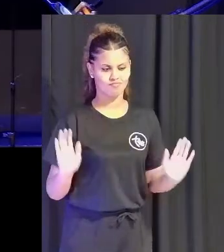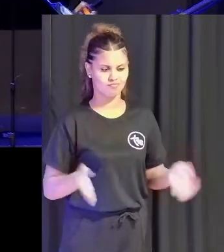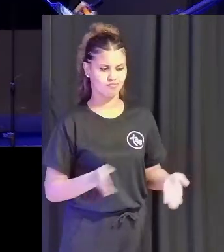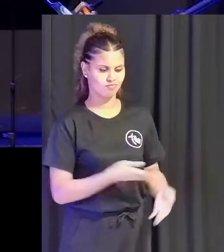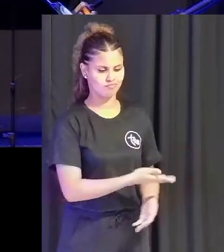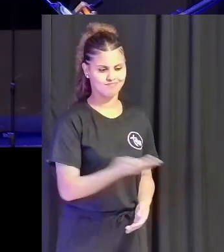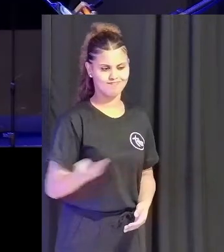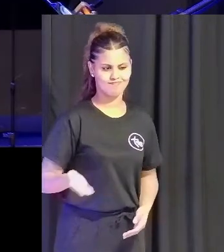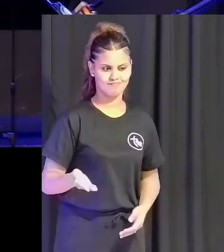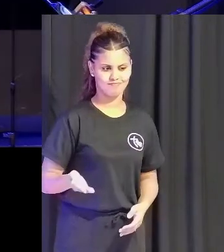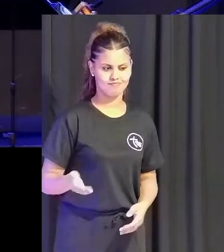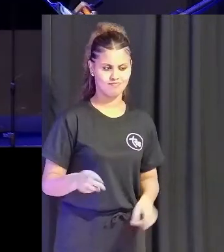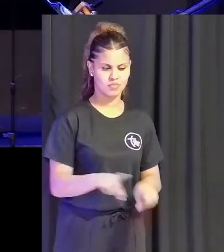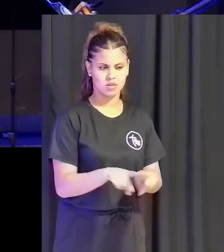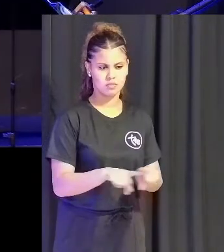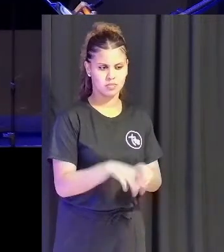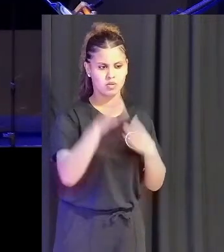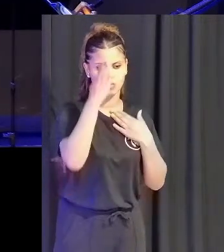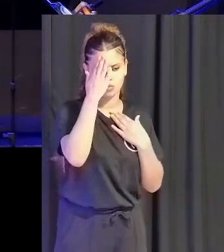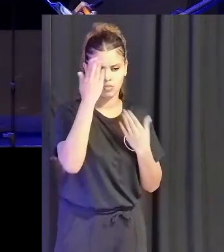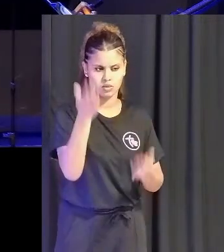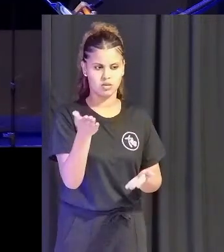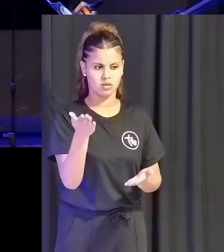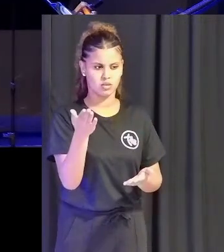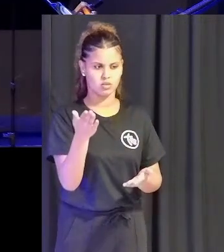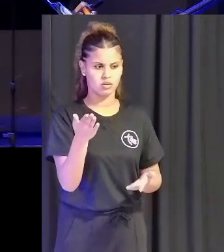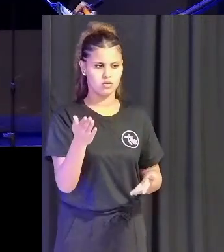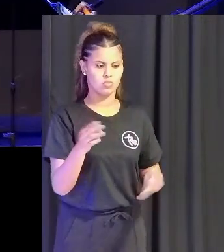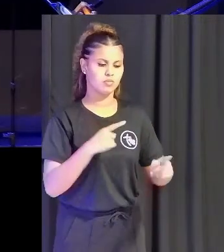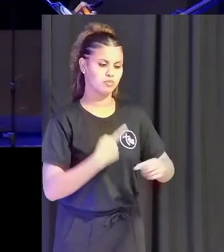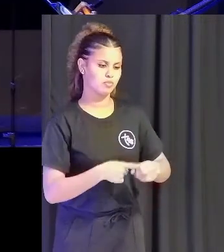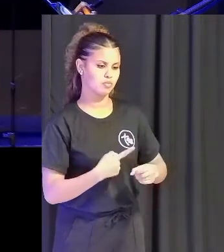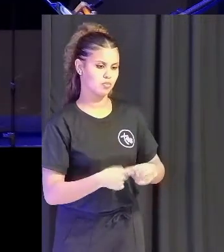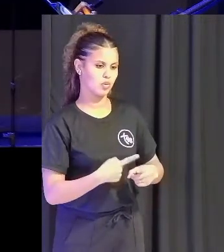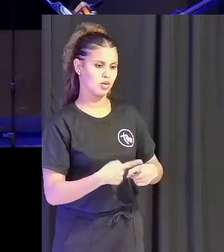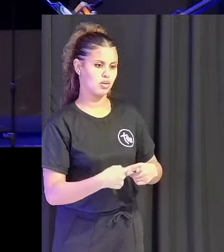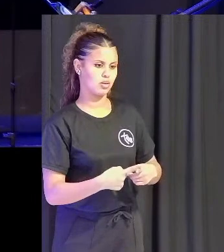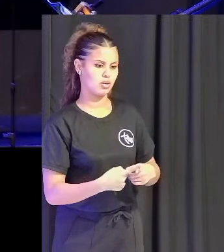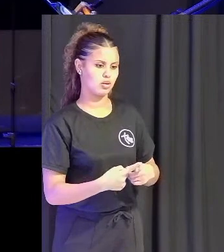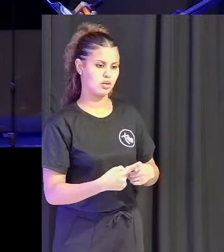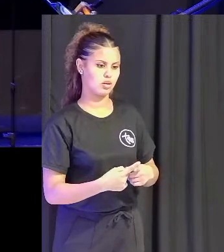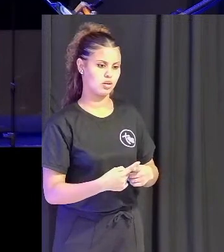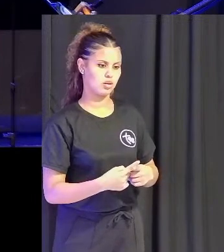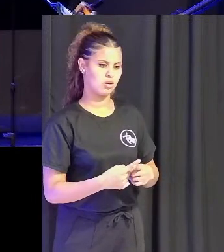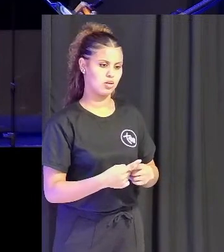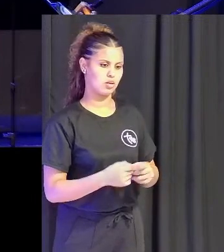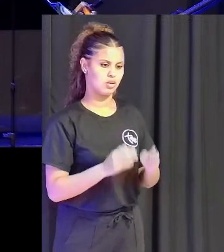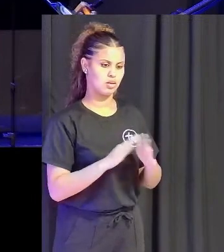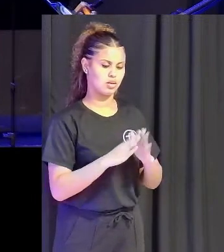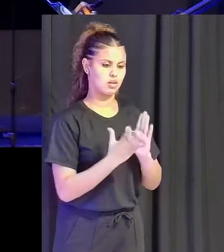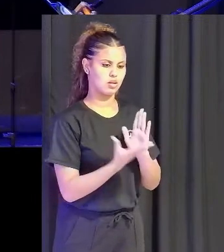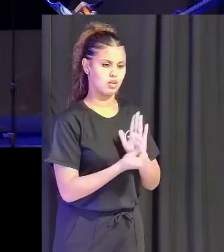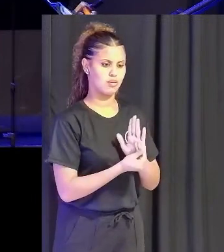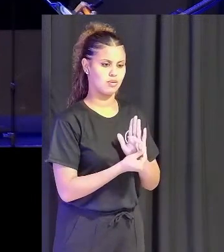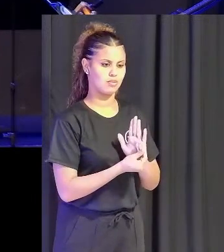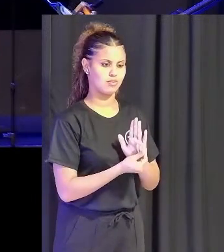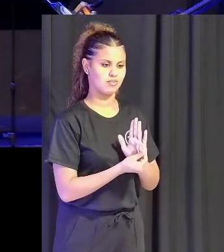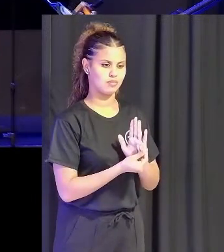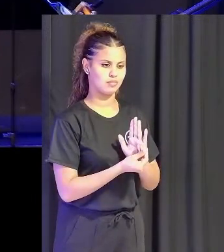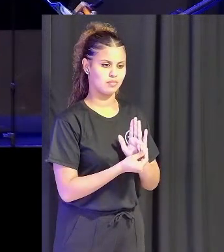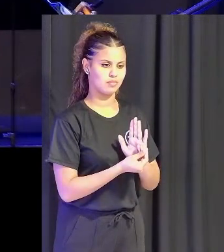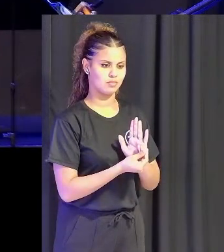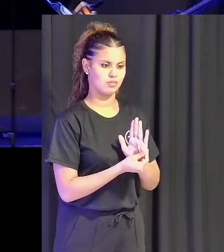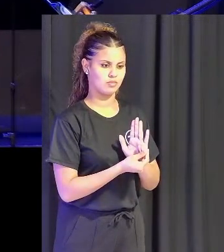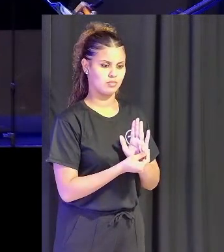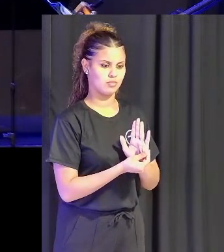agradecimento à igreja, porque vocês estiveram ajudando esta semana em forma de intérpretes.